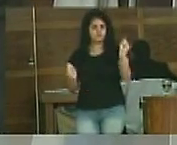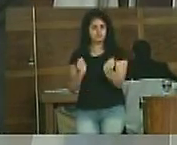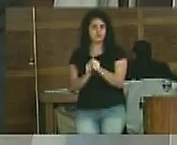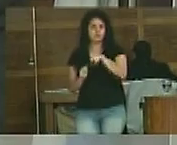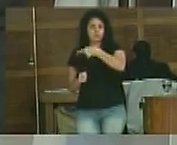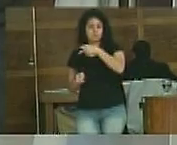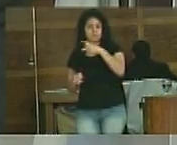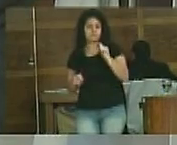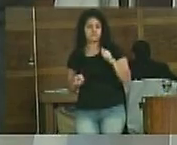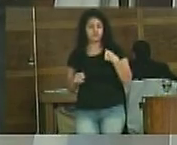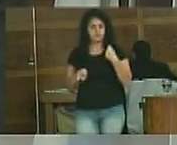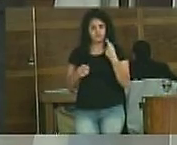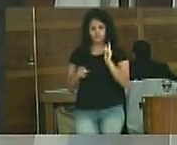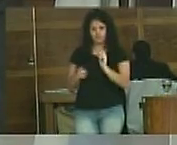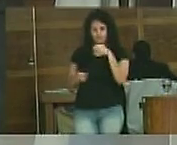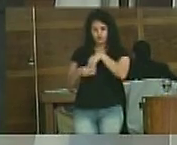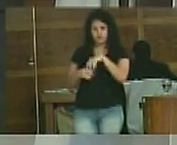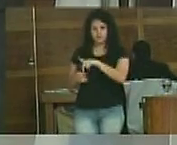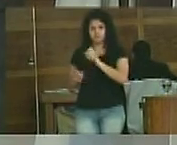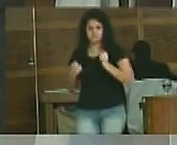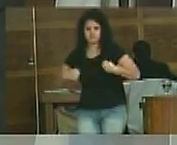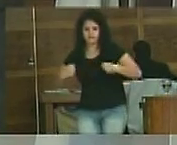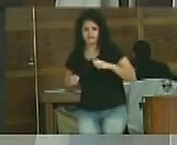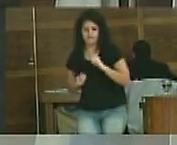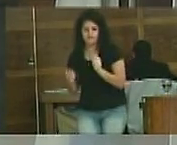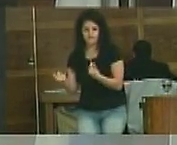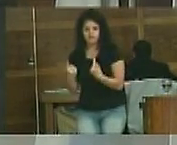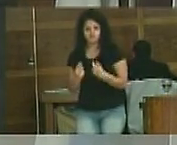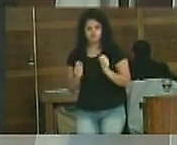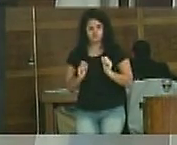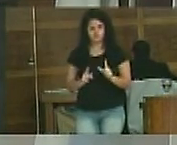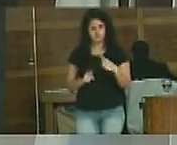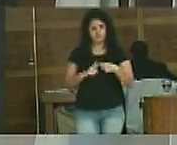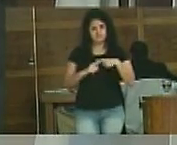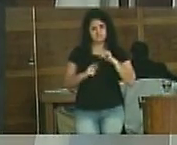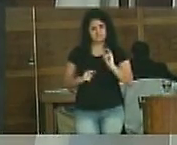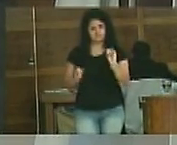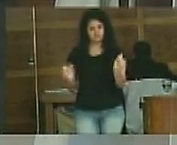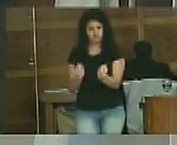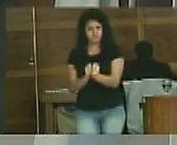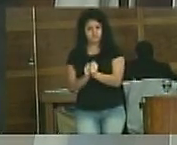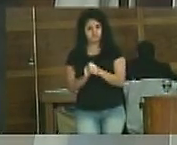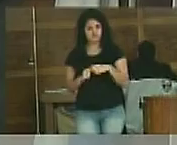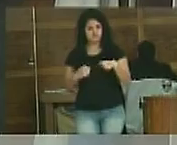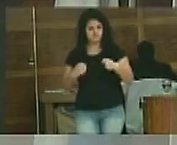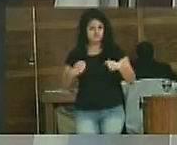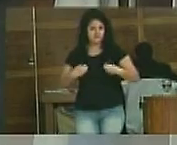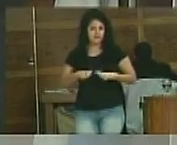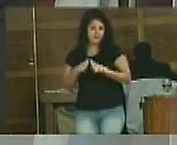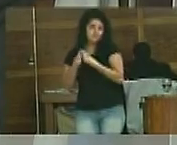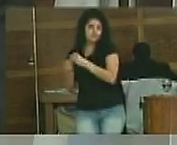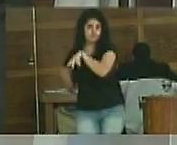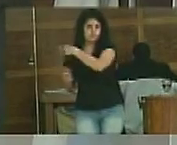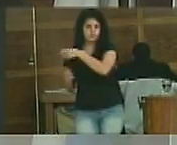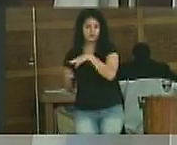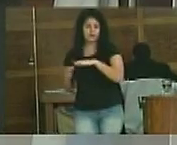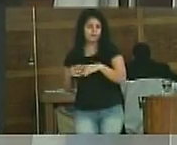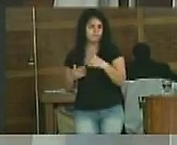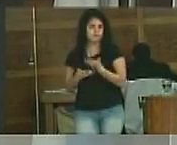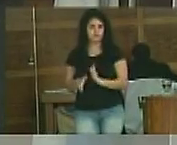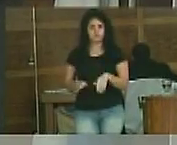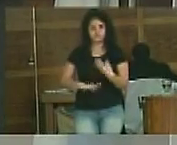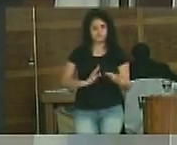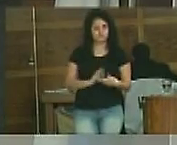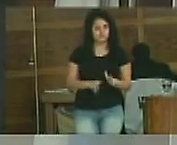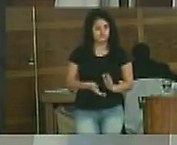acho que eu não voto mais nele. Ele tem que vir sozinho. Porque se ele se juntar, vai ter que dar alguma coisinha para os outros. Aí ferrou tudo, se